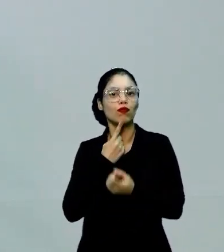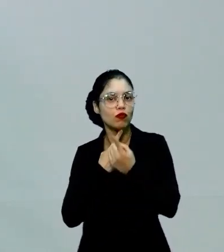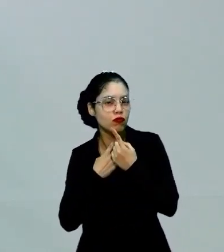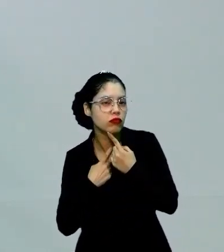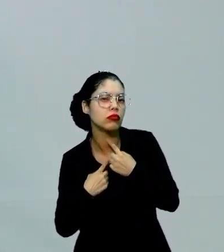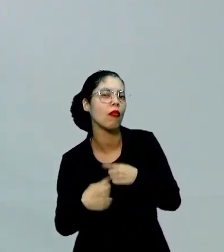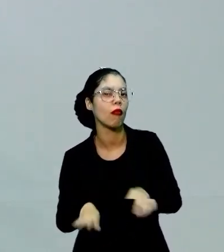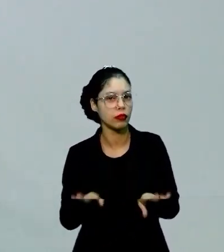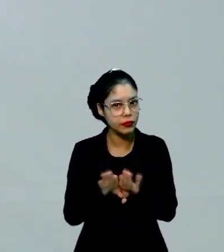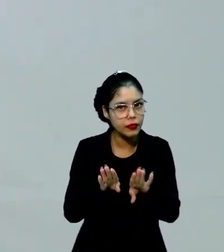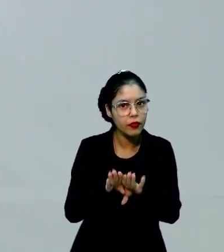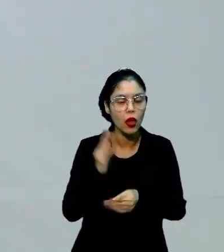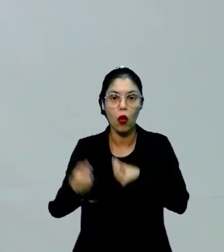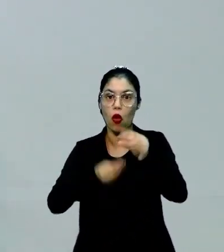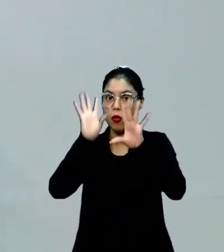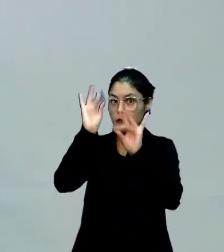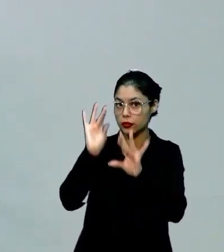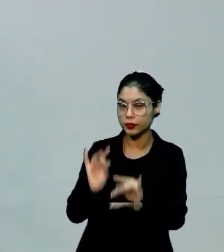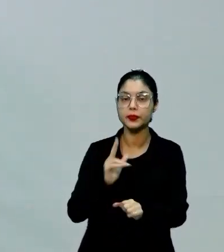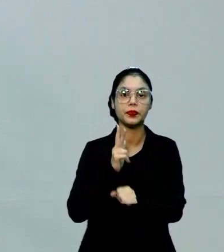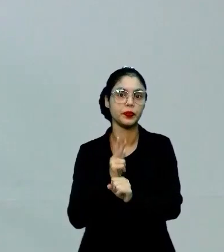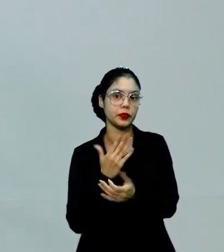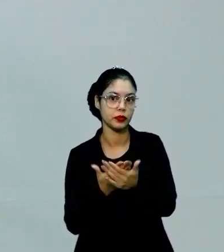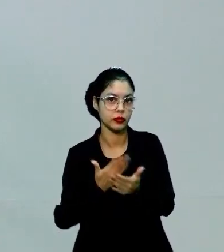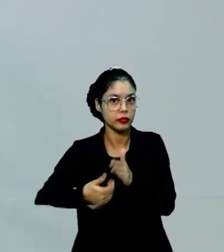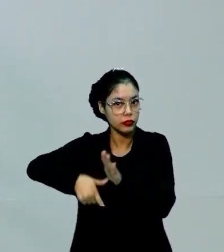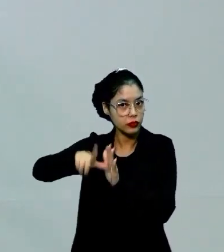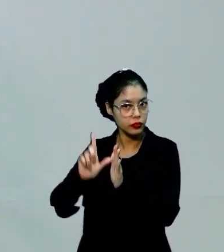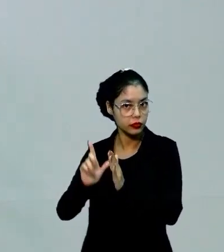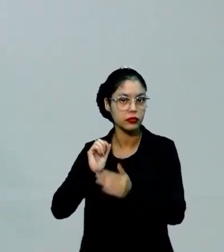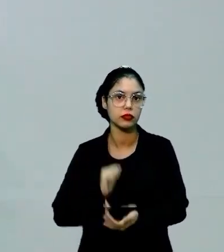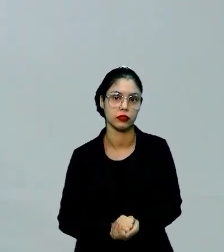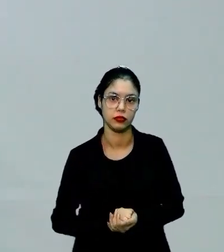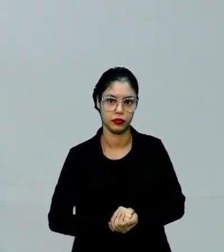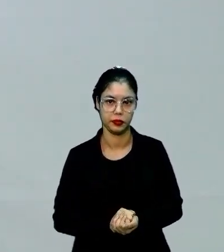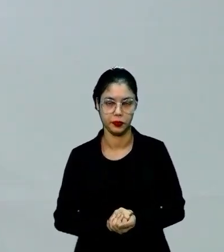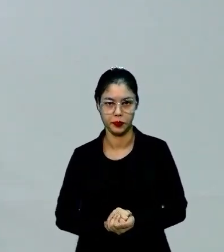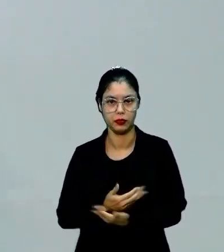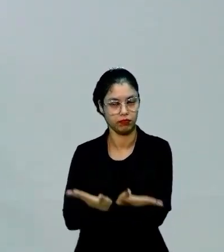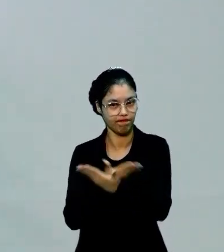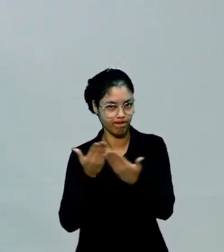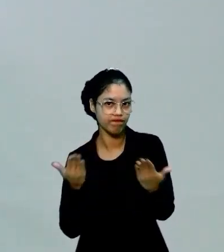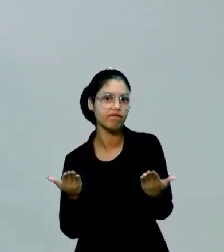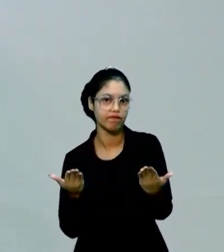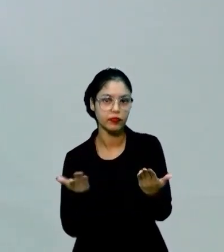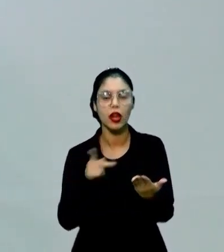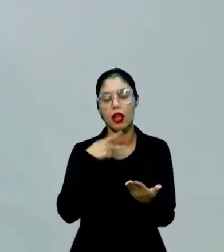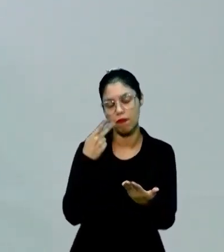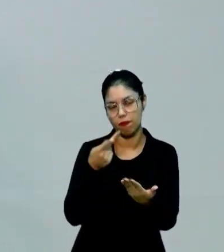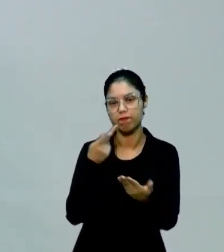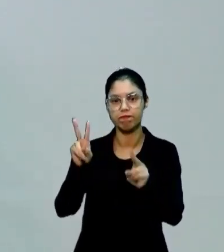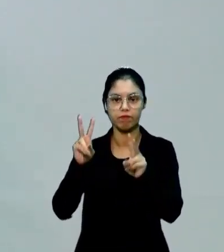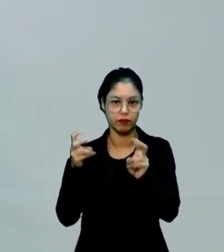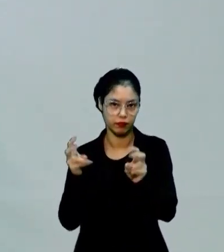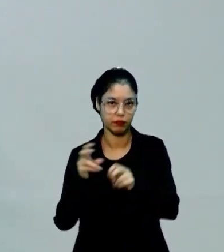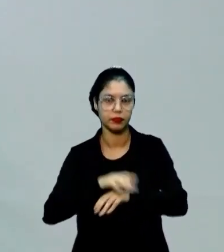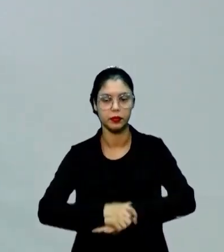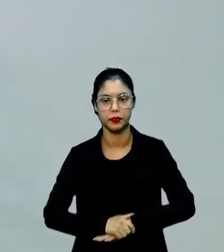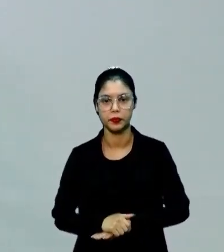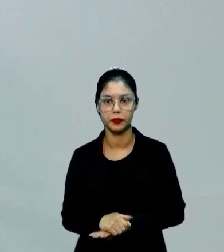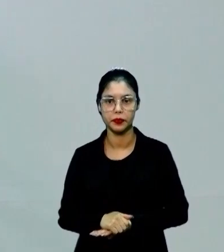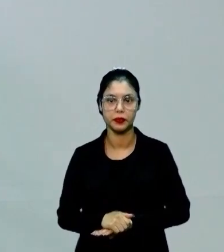desejado. Como eu destaquei na videoaula anterior a todos vocês a respeito dessa